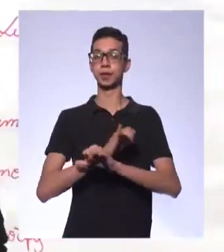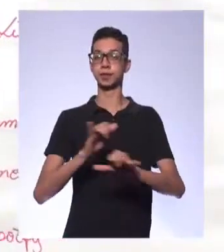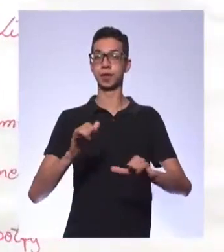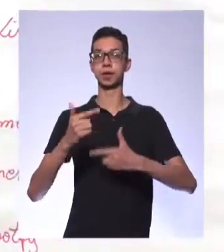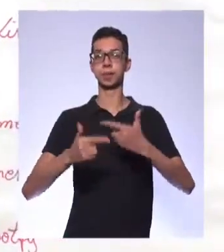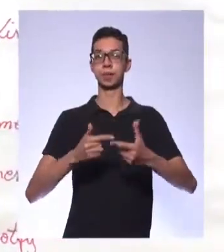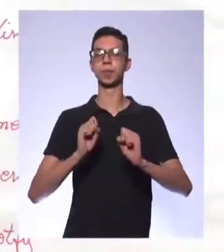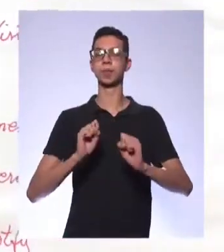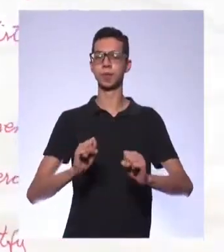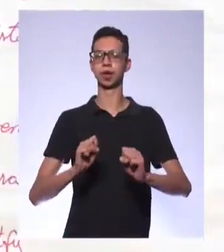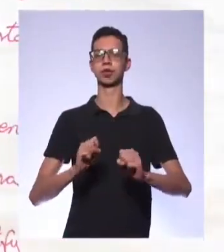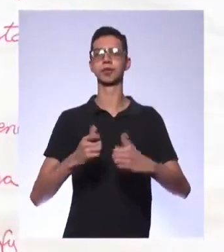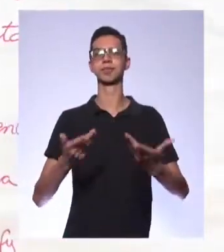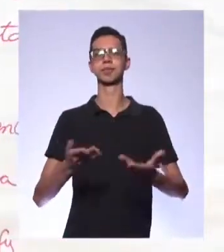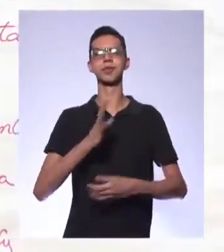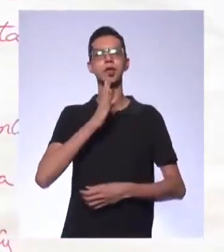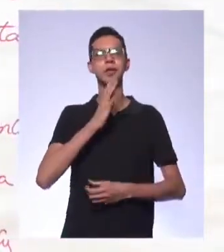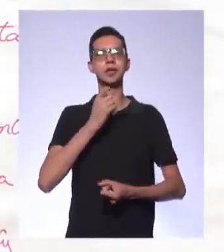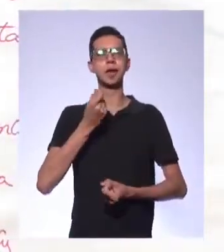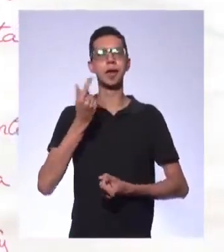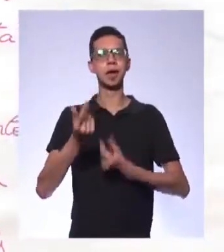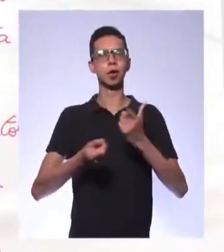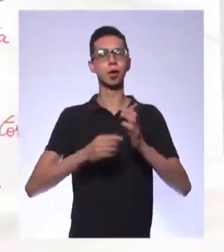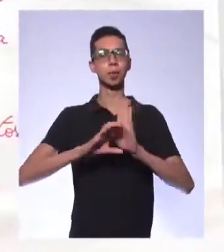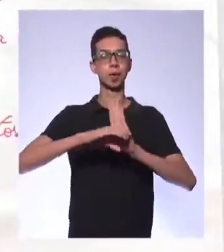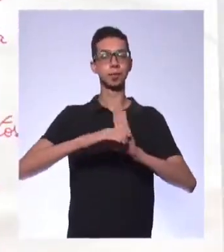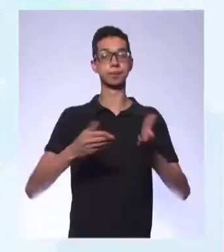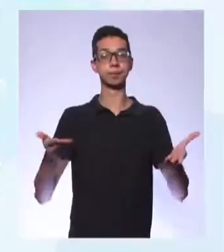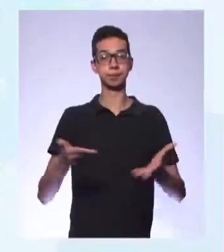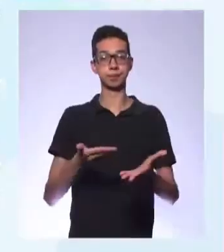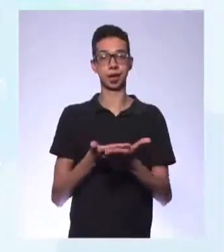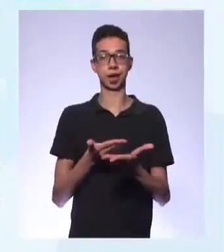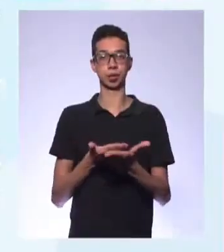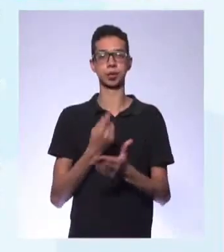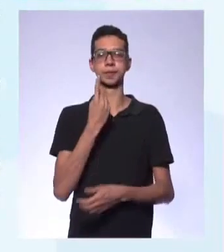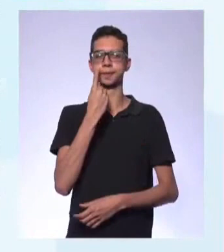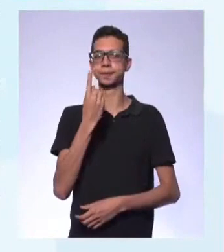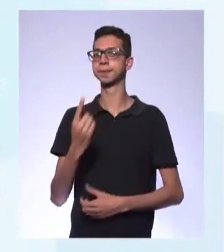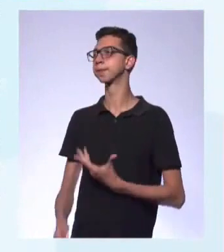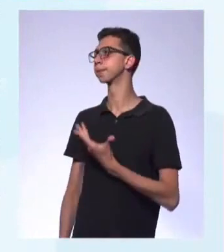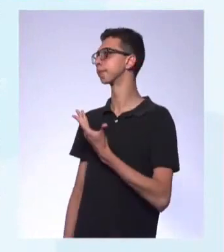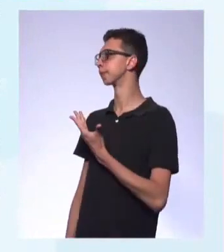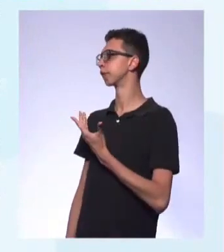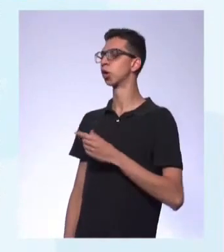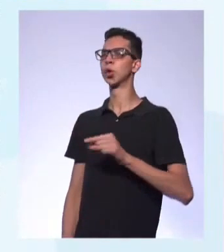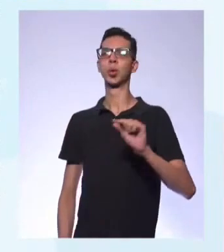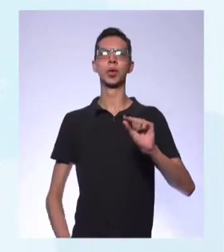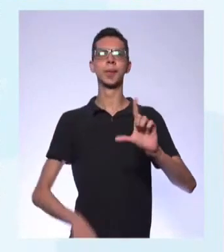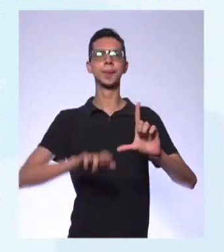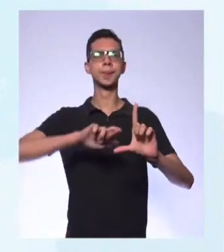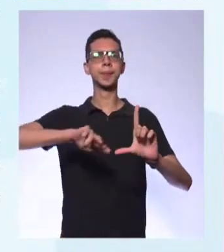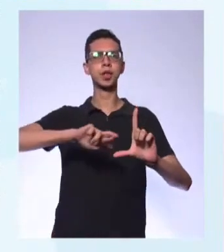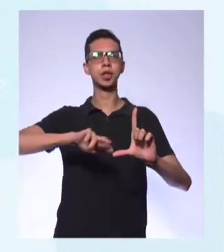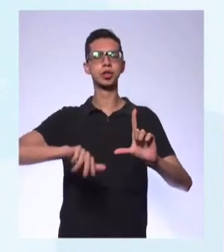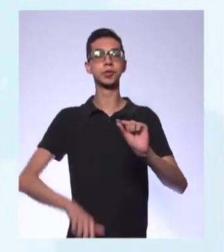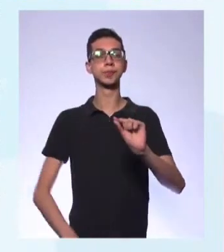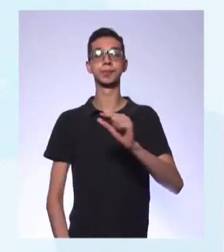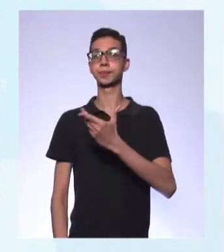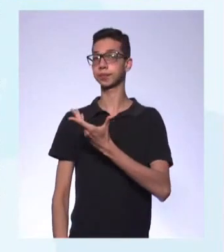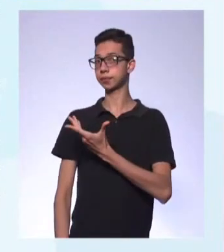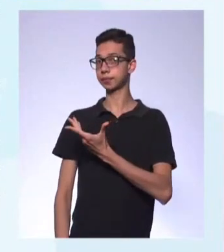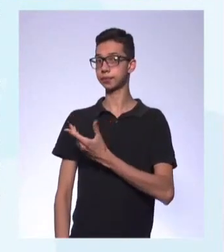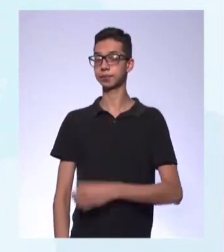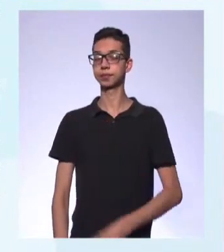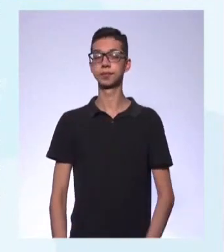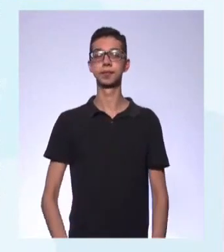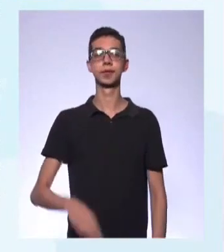Então, vamos conhecer alguns conceitos aí na nossa aula de hoje. Mais alguns conceitos. Olha só. A mídia. A mídia é o meio, né, a forma pelos quais